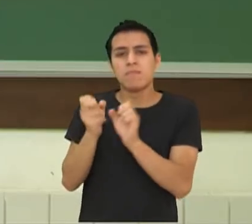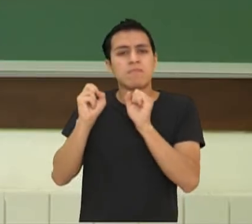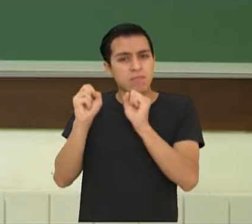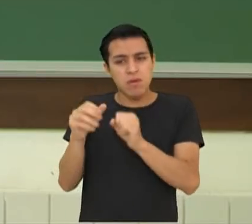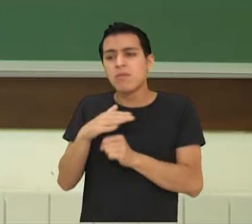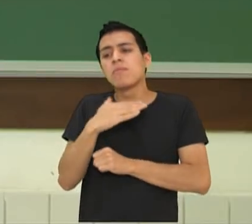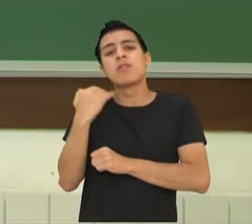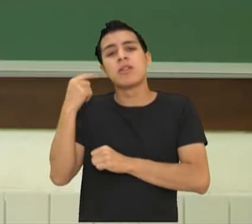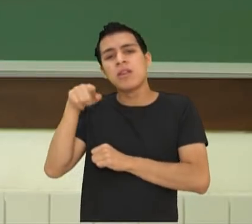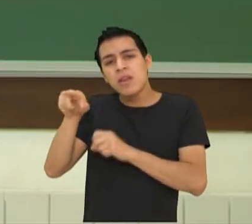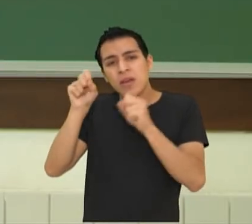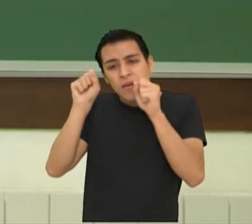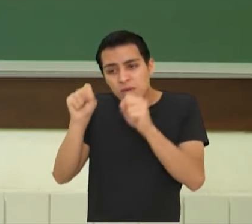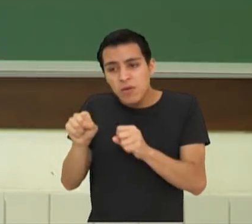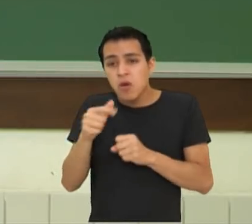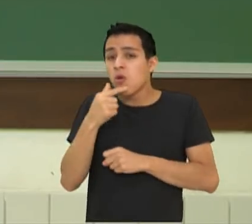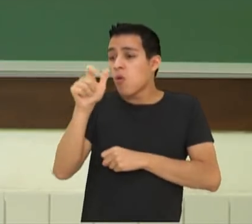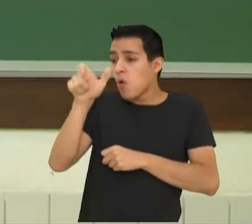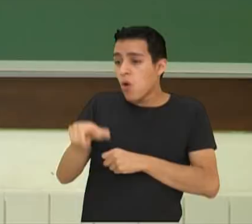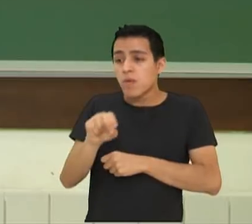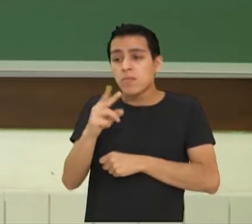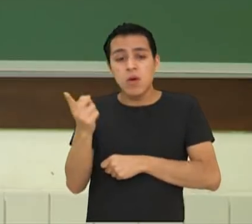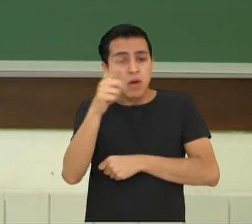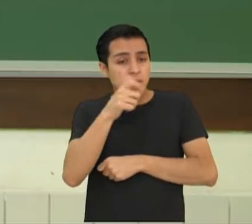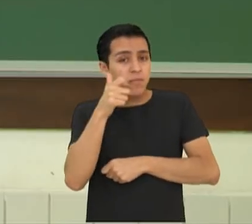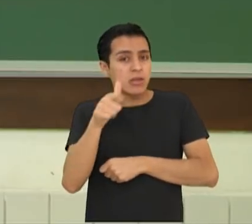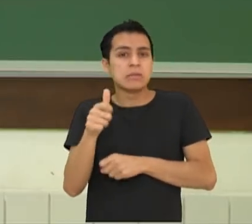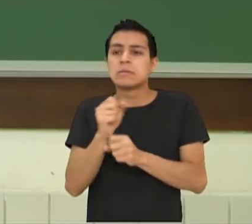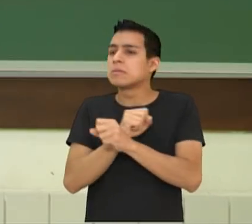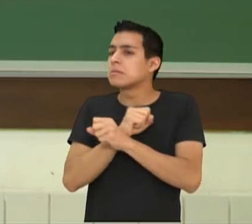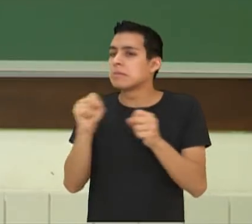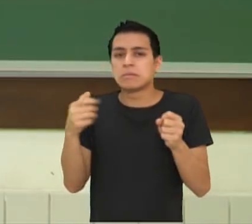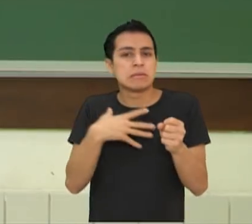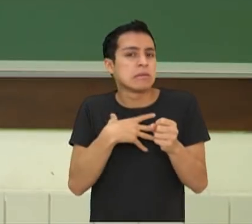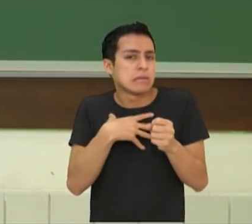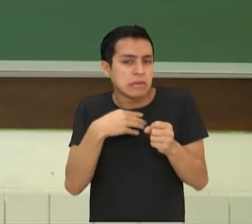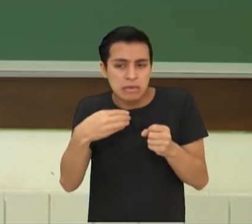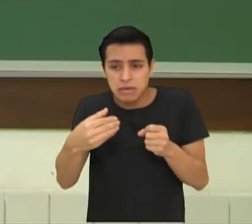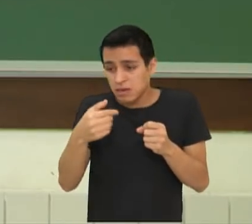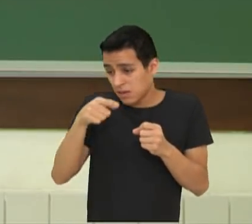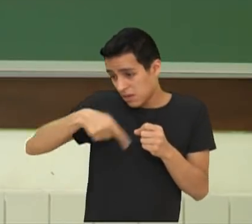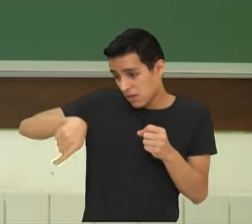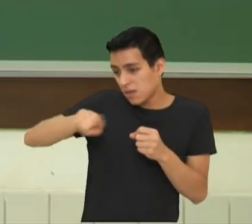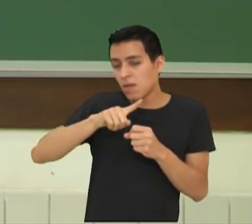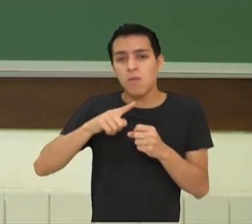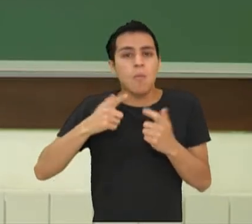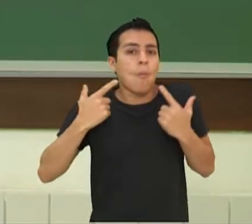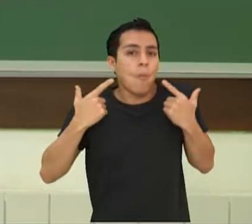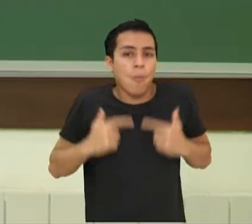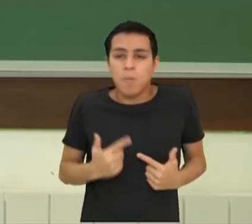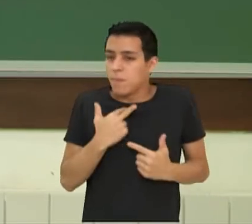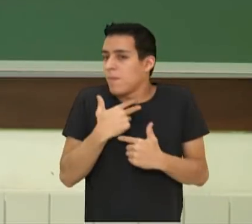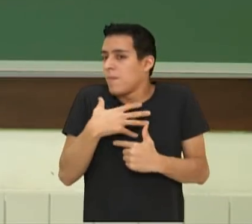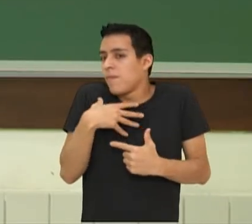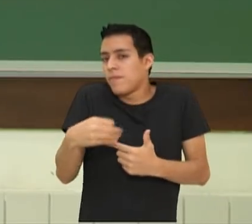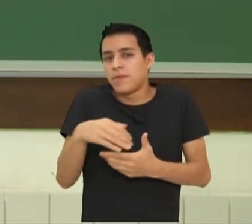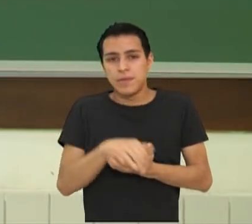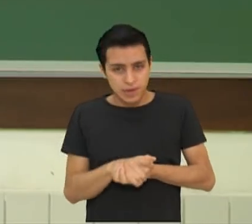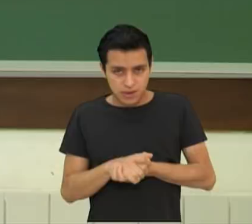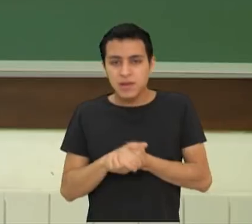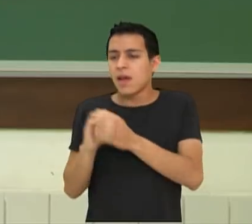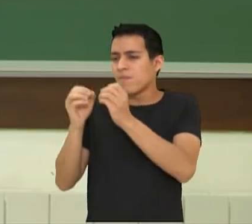levar à morte e pode tornar o homem ou a mulher incapazes de ter filhos, tornar eles estéreis.